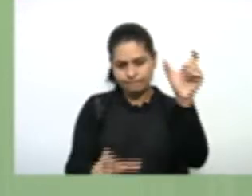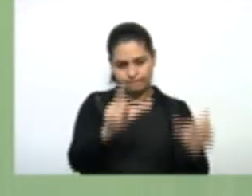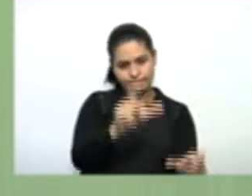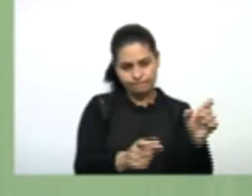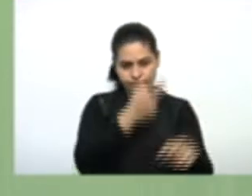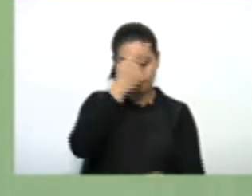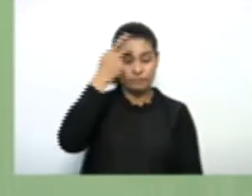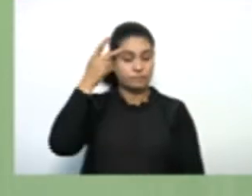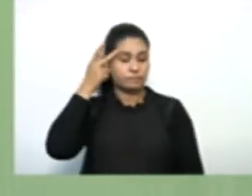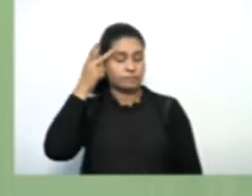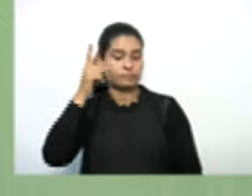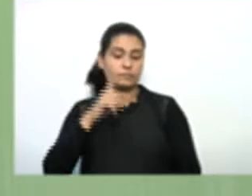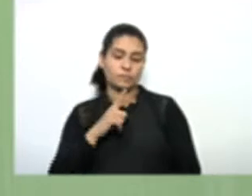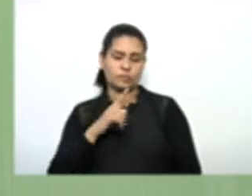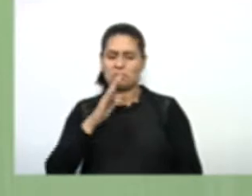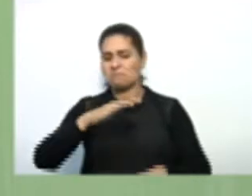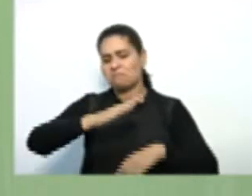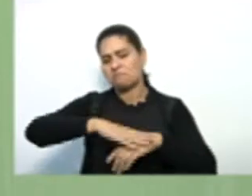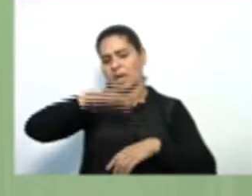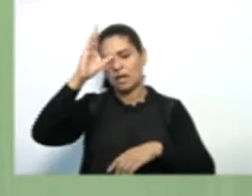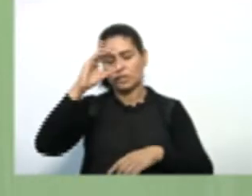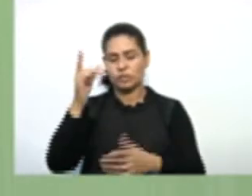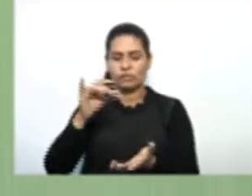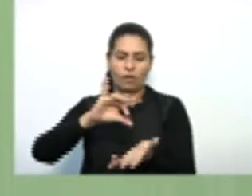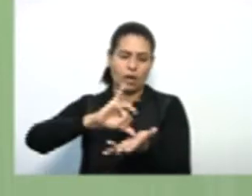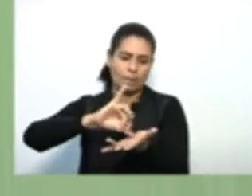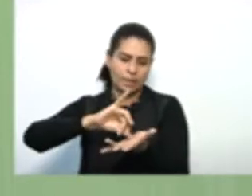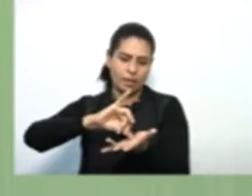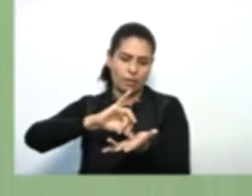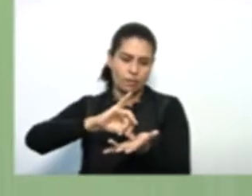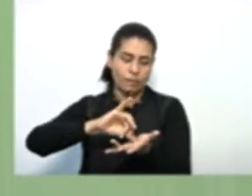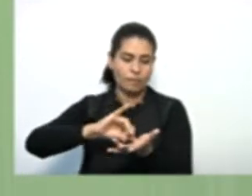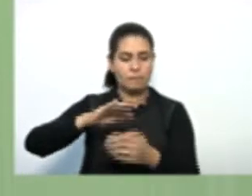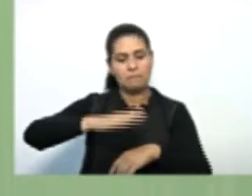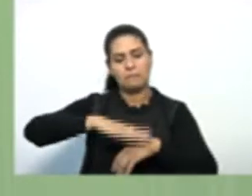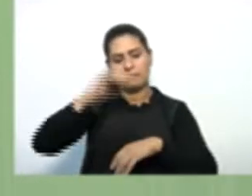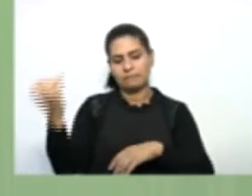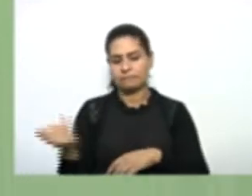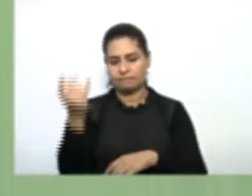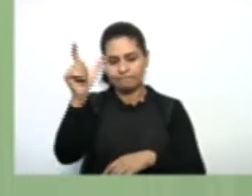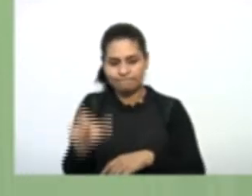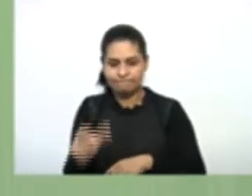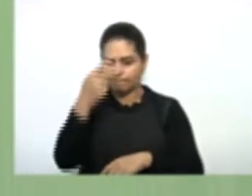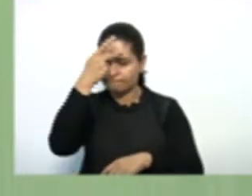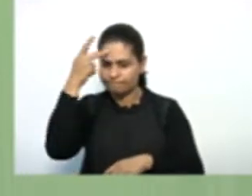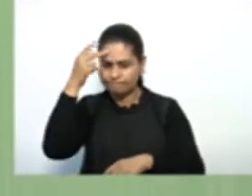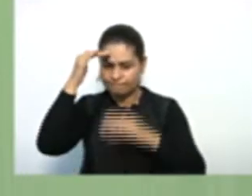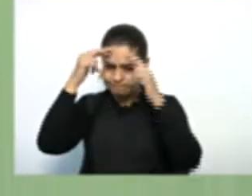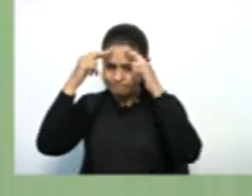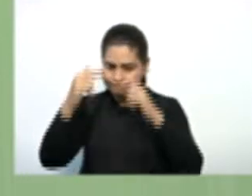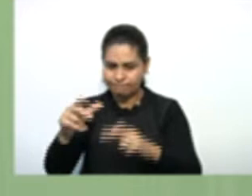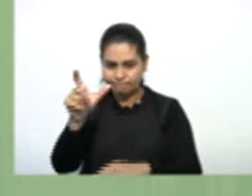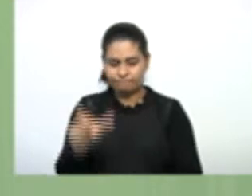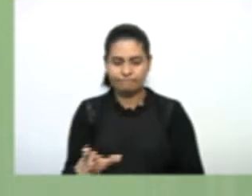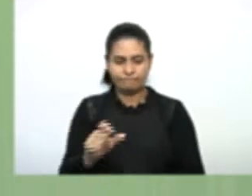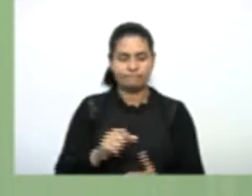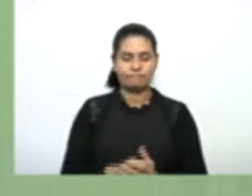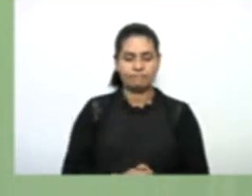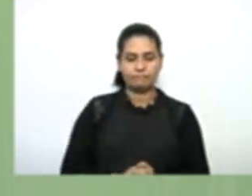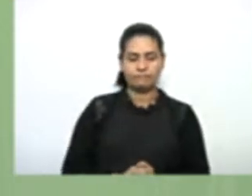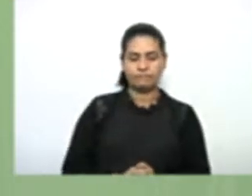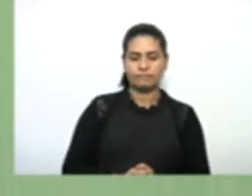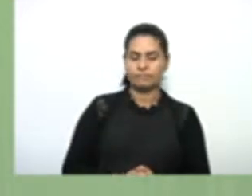indivíduos numa escala maior do que a valorização do capital. E quando a gente fala isso, professor, a gente está falando de que tipo